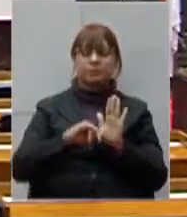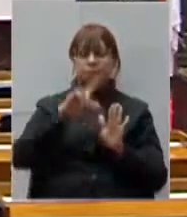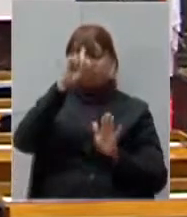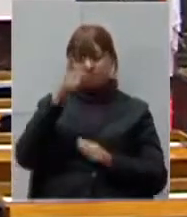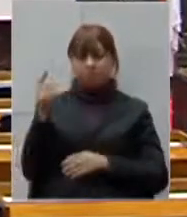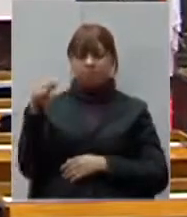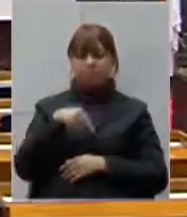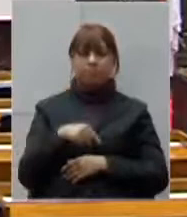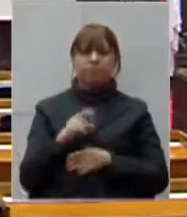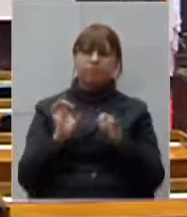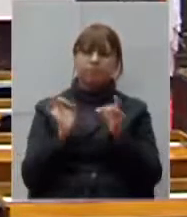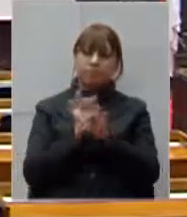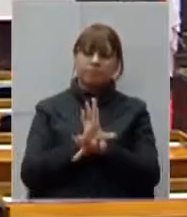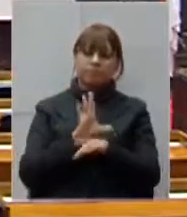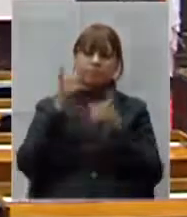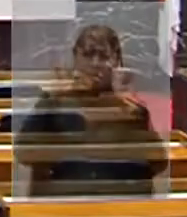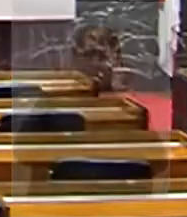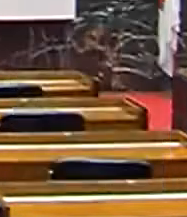-se a reunião